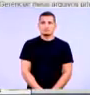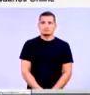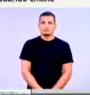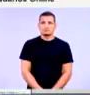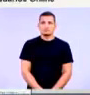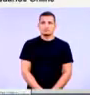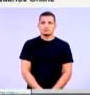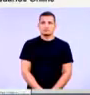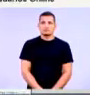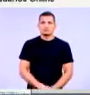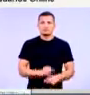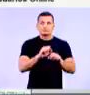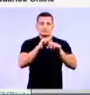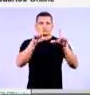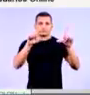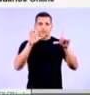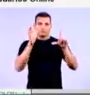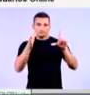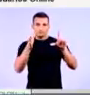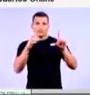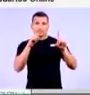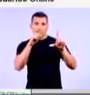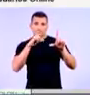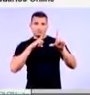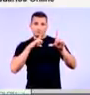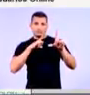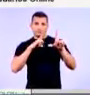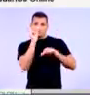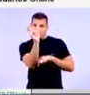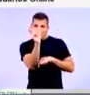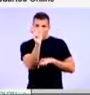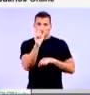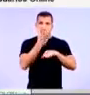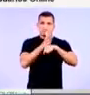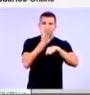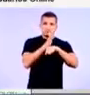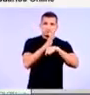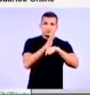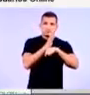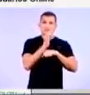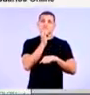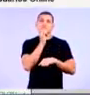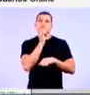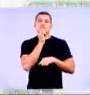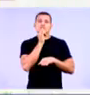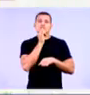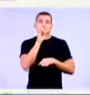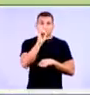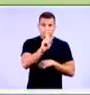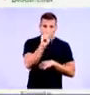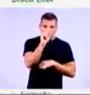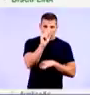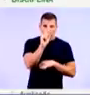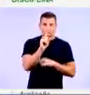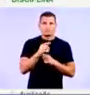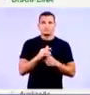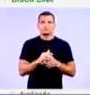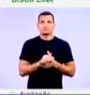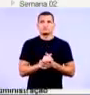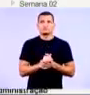Loguei no sistema e aí temos aqui a disciplina de exemplo. Clico na disciplina,